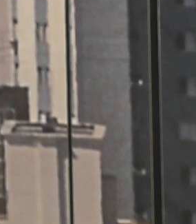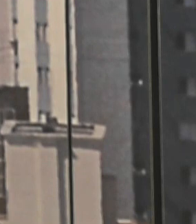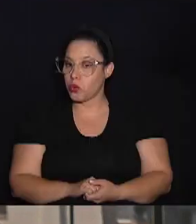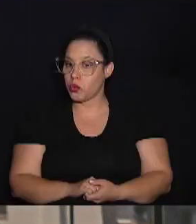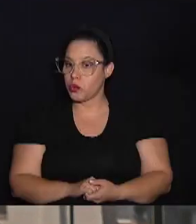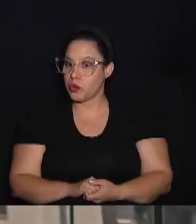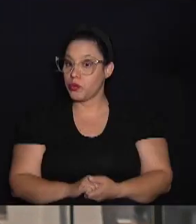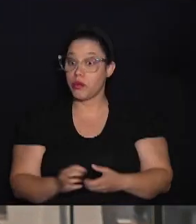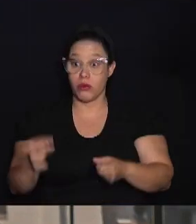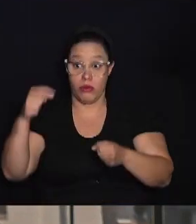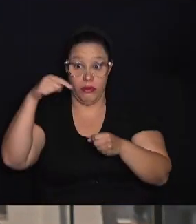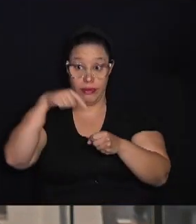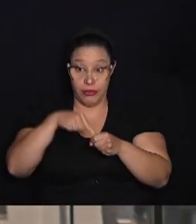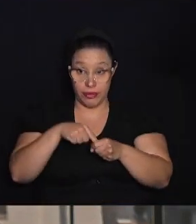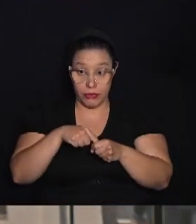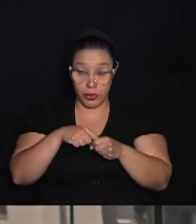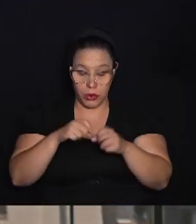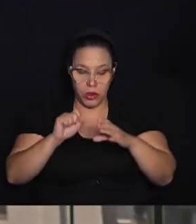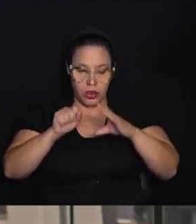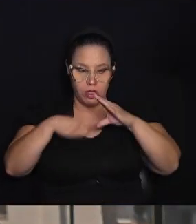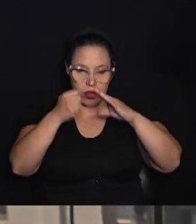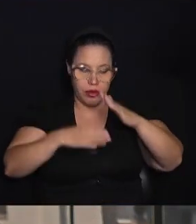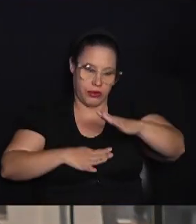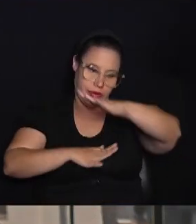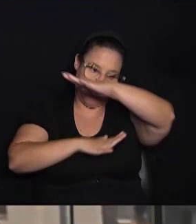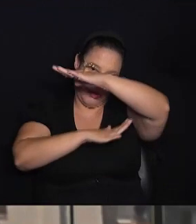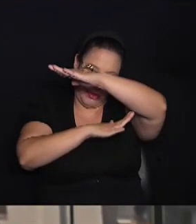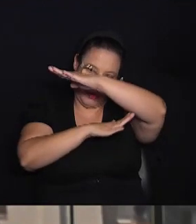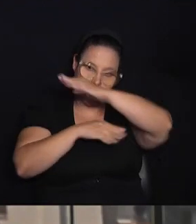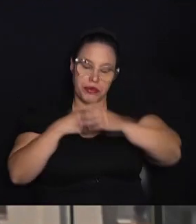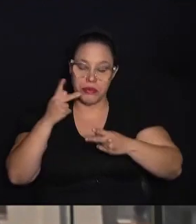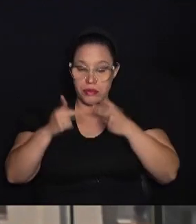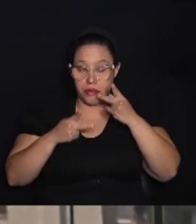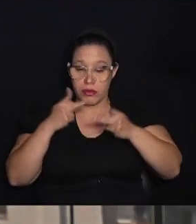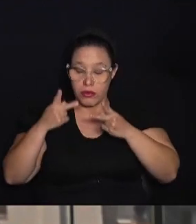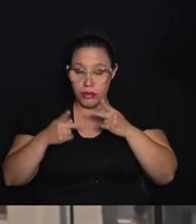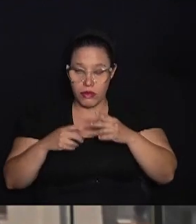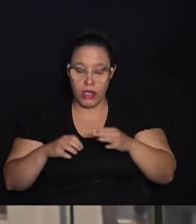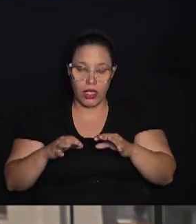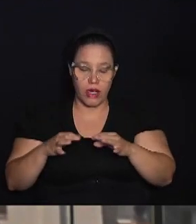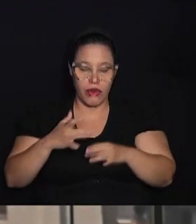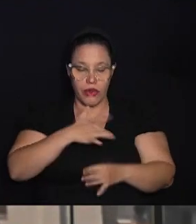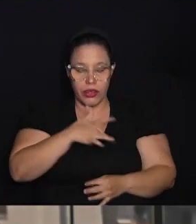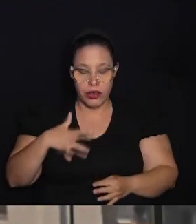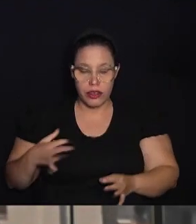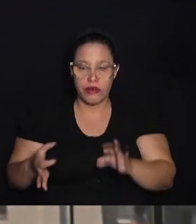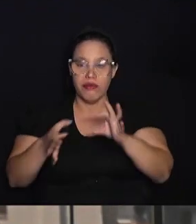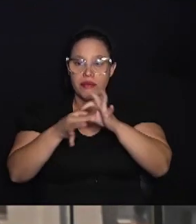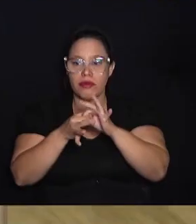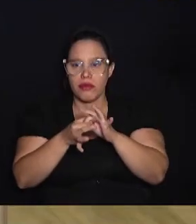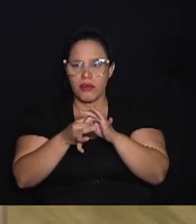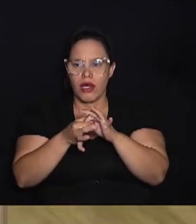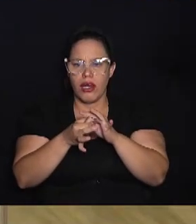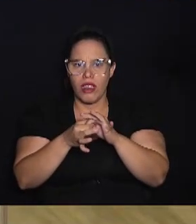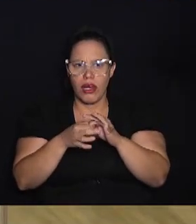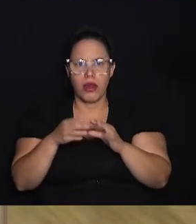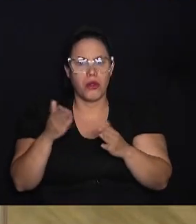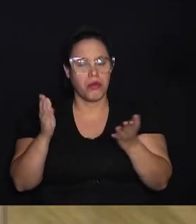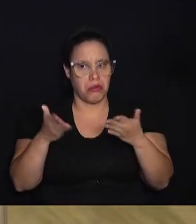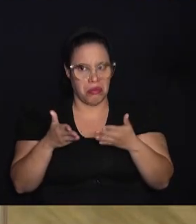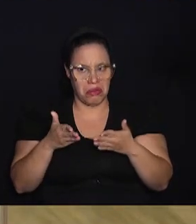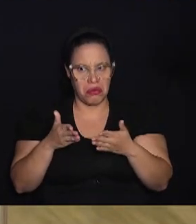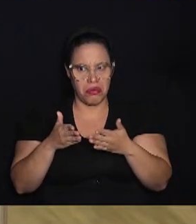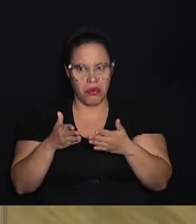estamos de volta aqui no estúdio Câmara falando sobre saúde integrativa gente seguinte comigo aqui